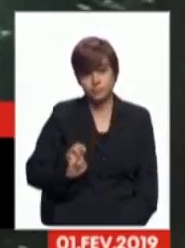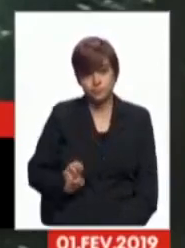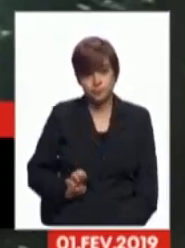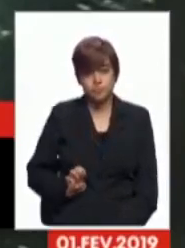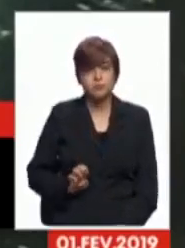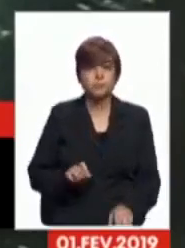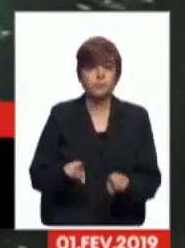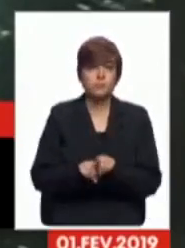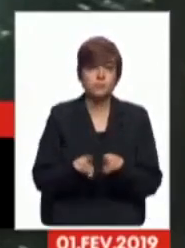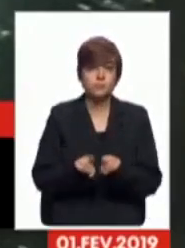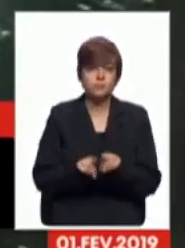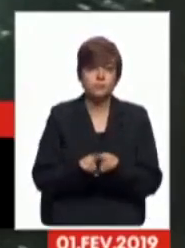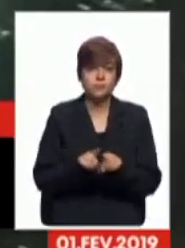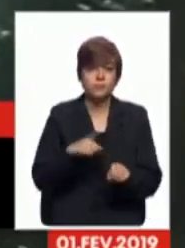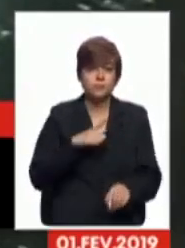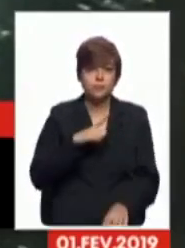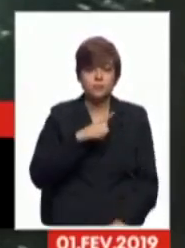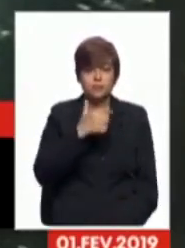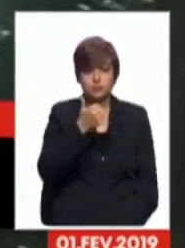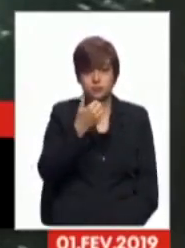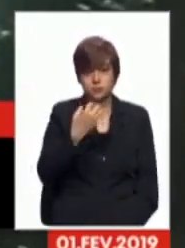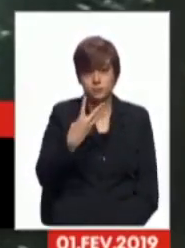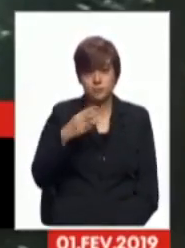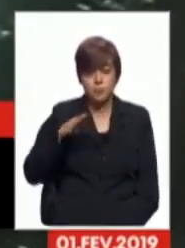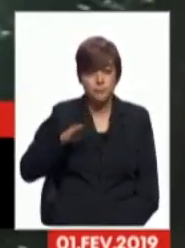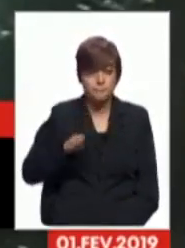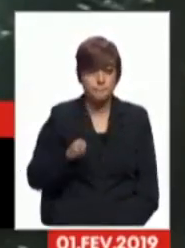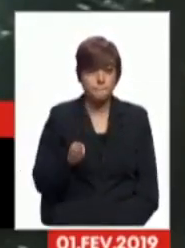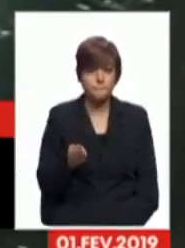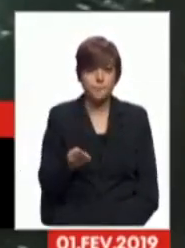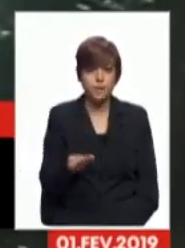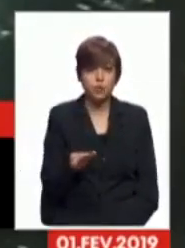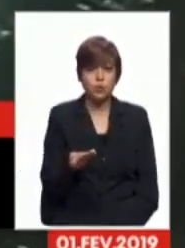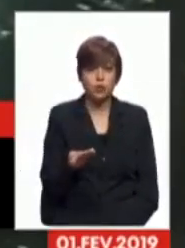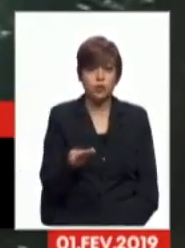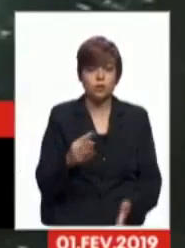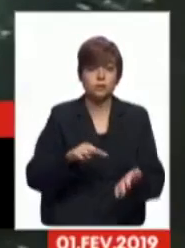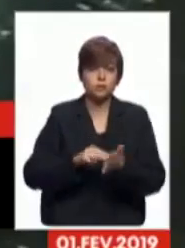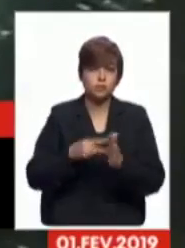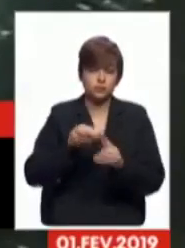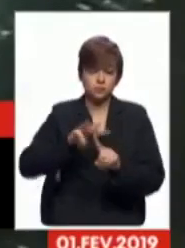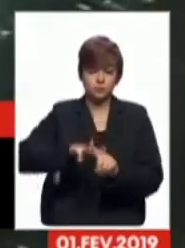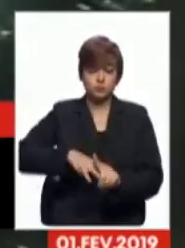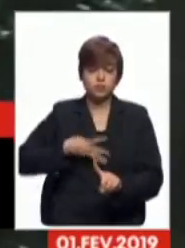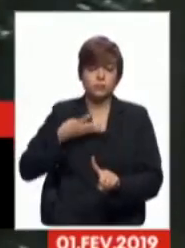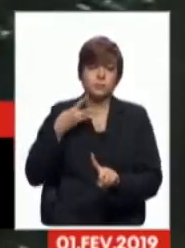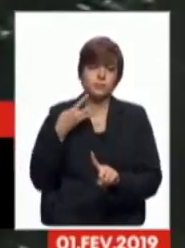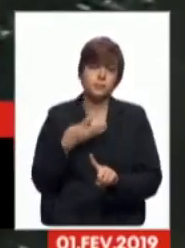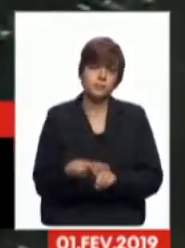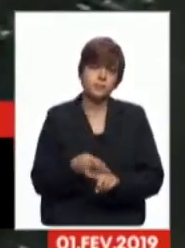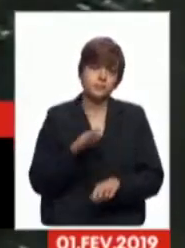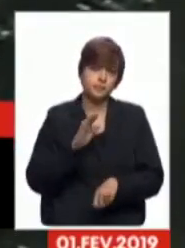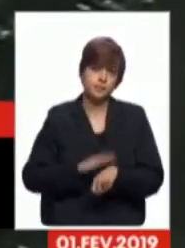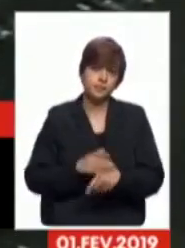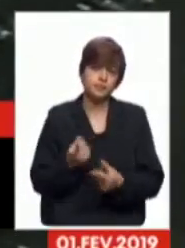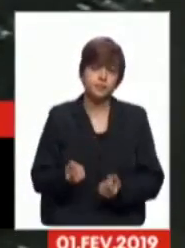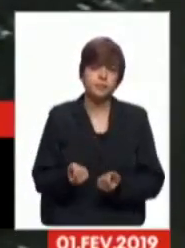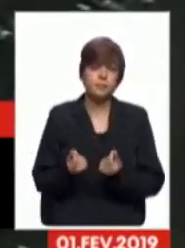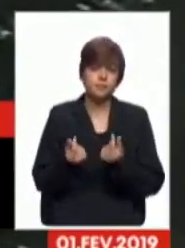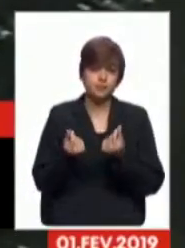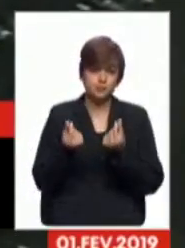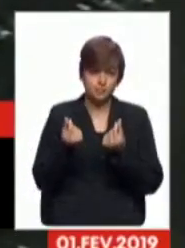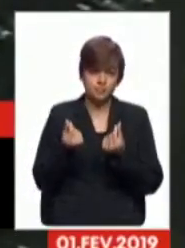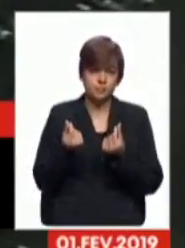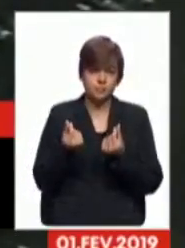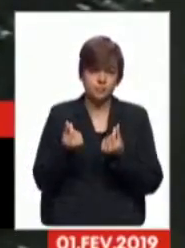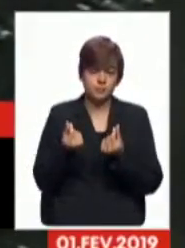de 13 bilhões, correspondem ao triplo da receita previdenciária,